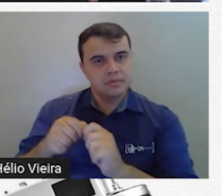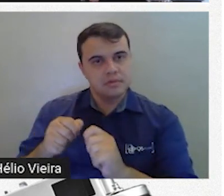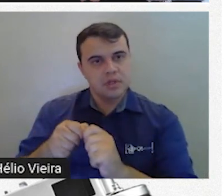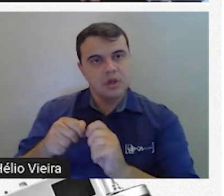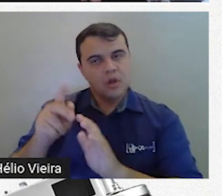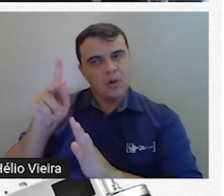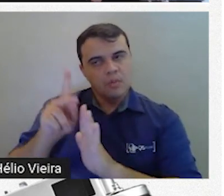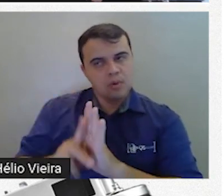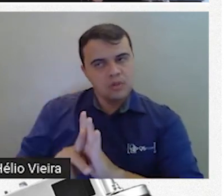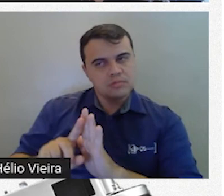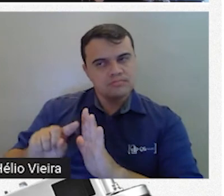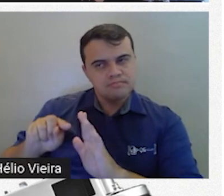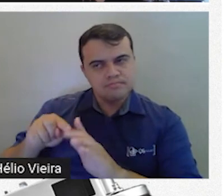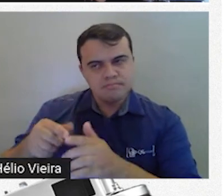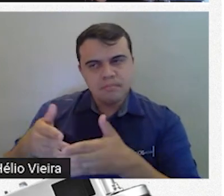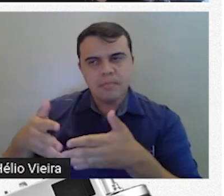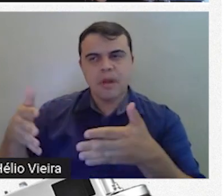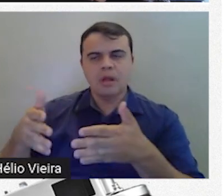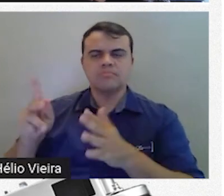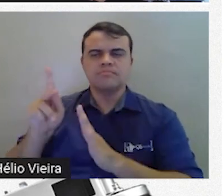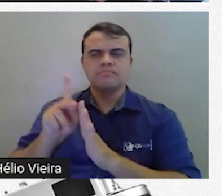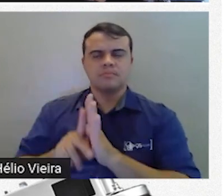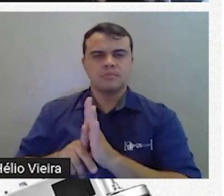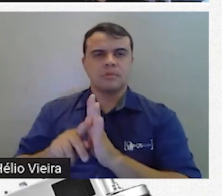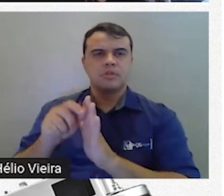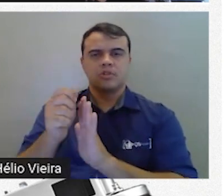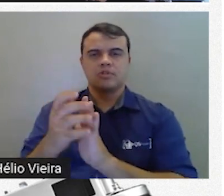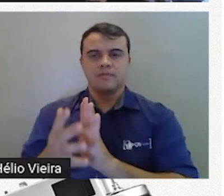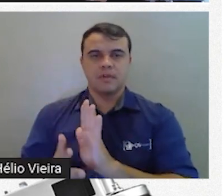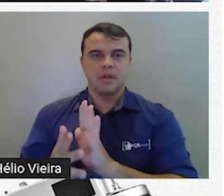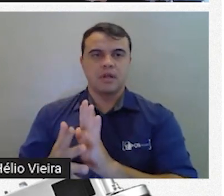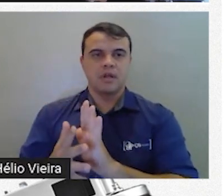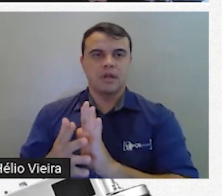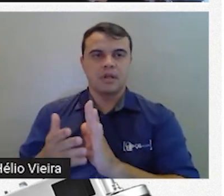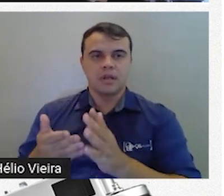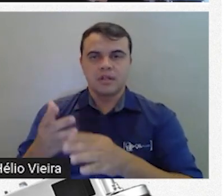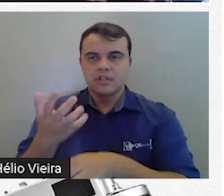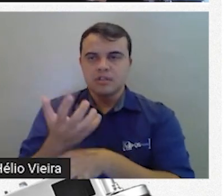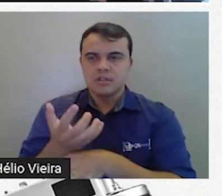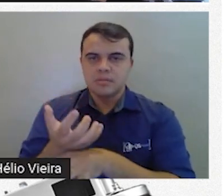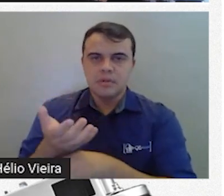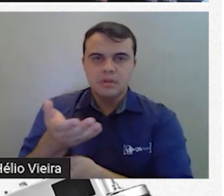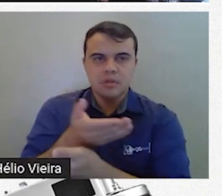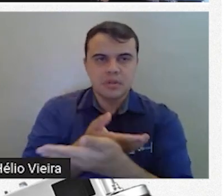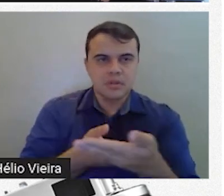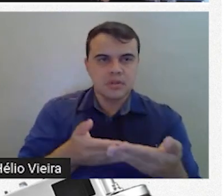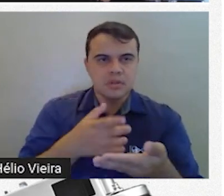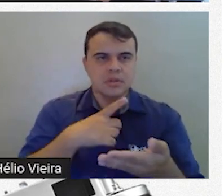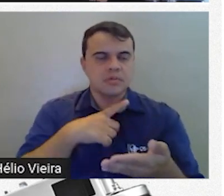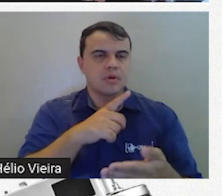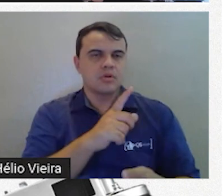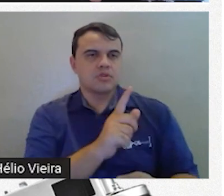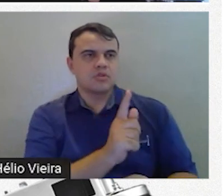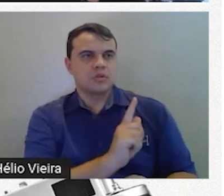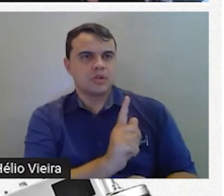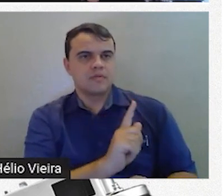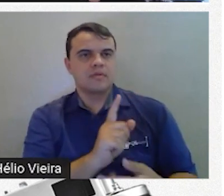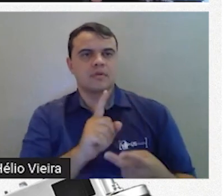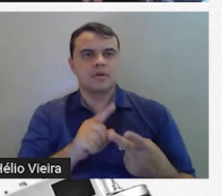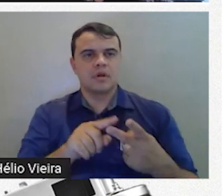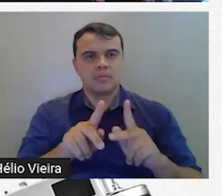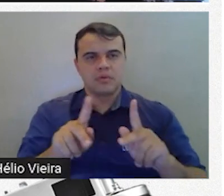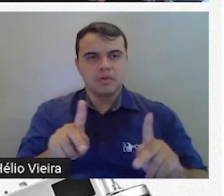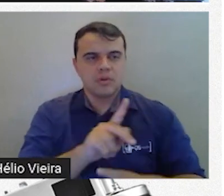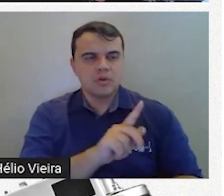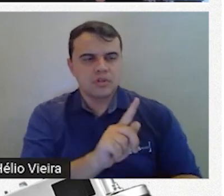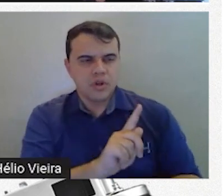projeto maior, pensar uma atividade interdisciplinar, por exemplo, com geografia, com um professor de